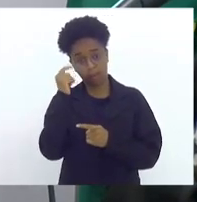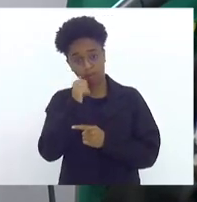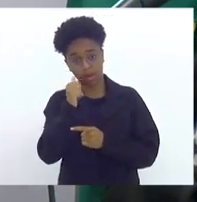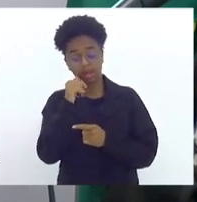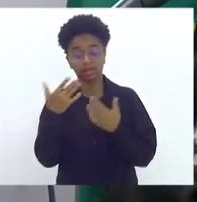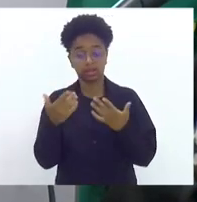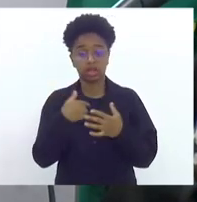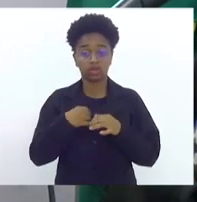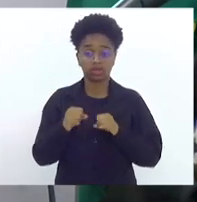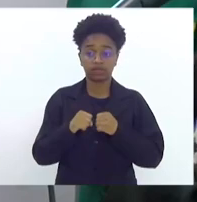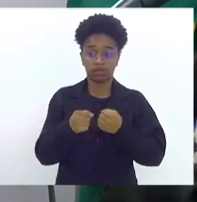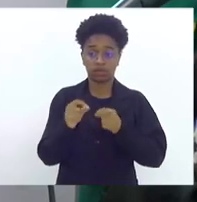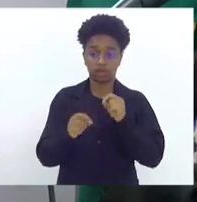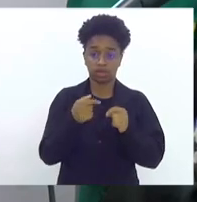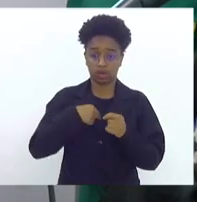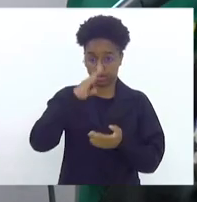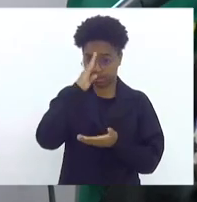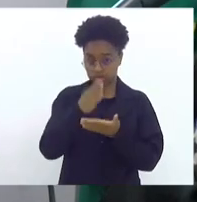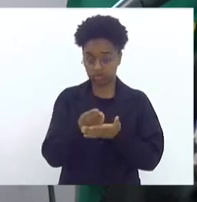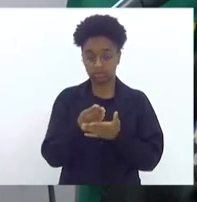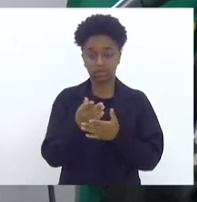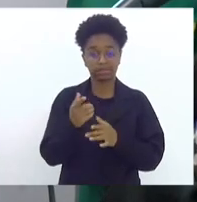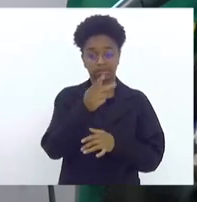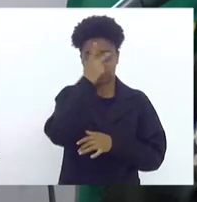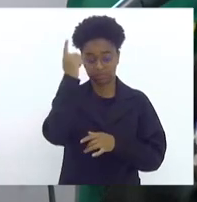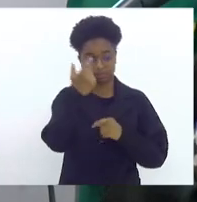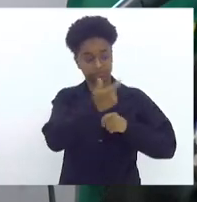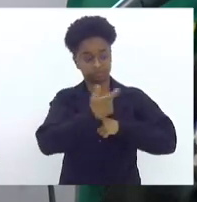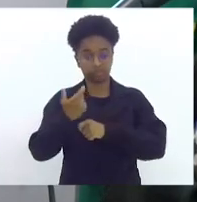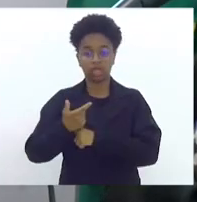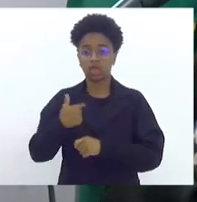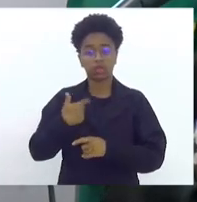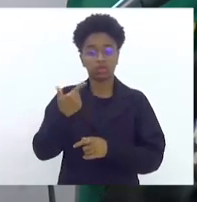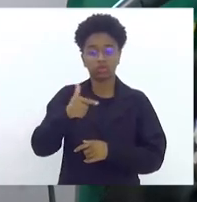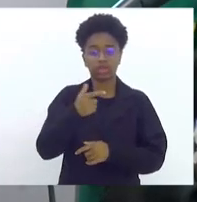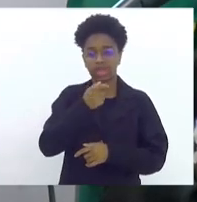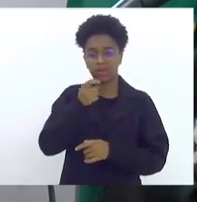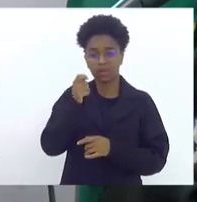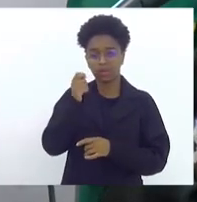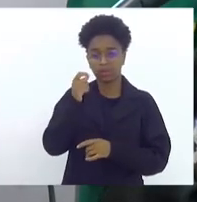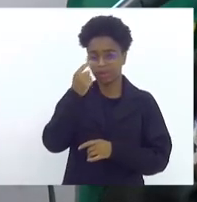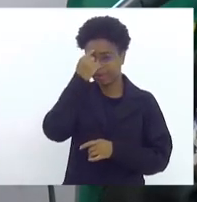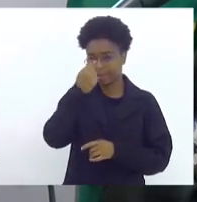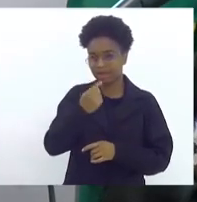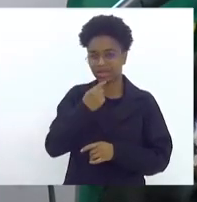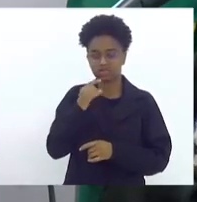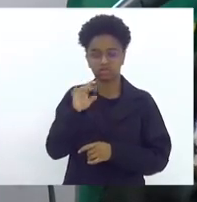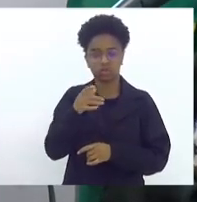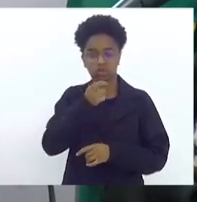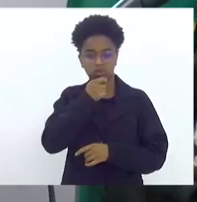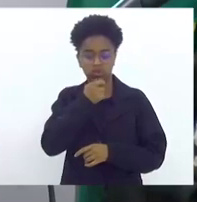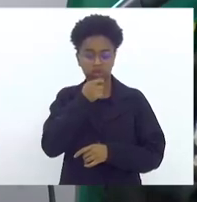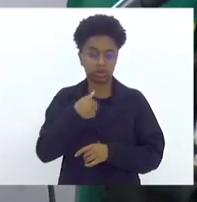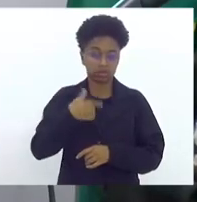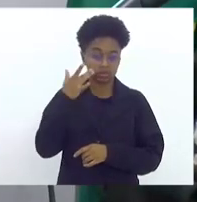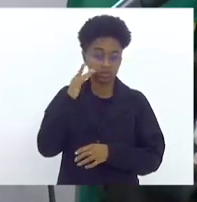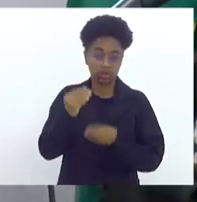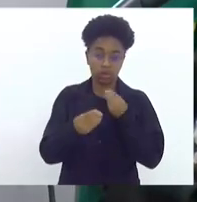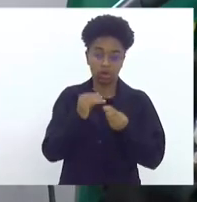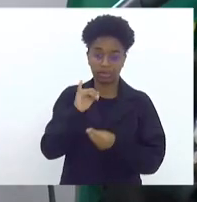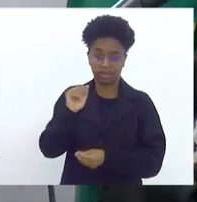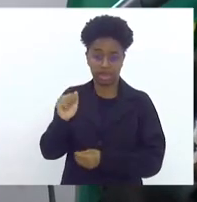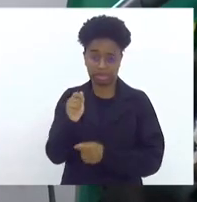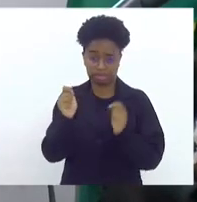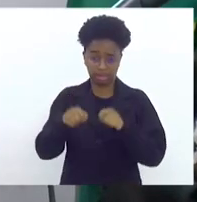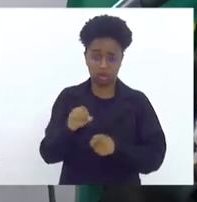eu quero até perguntar ao doutor sabe ler porque eu não tenho as imagens né a gente tem só o áudio eu não sei com essa inteligência artificial como é que fica porque não sei se